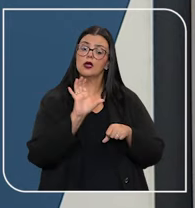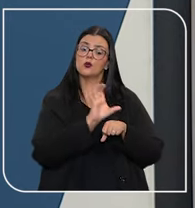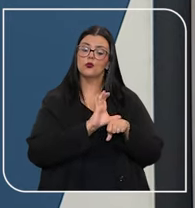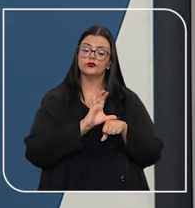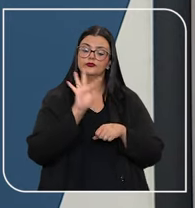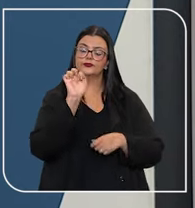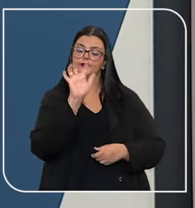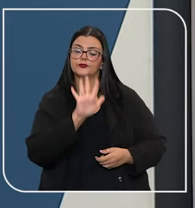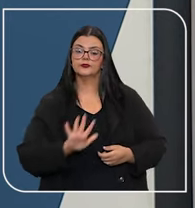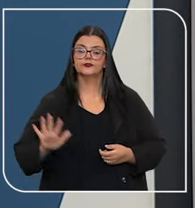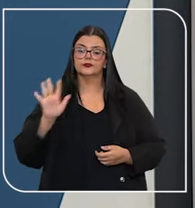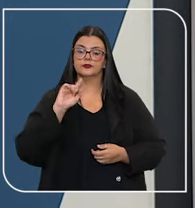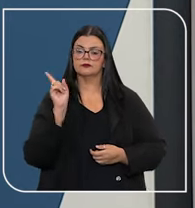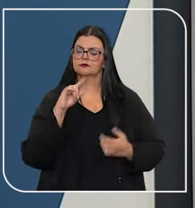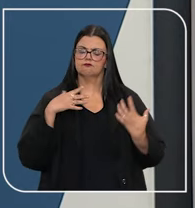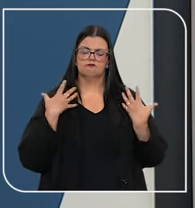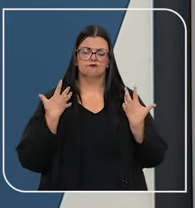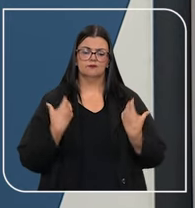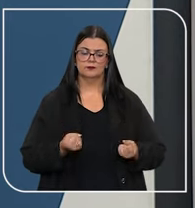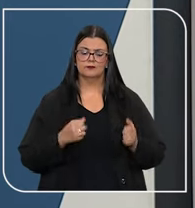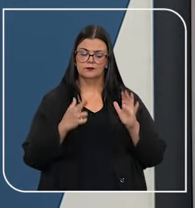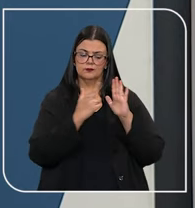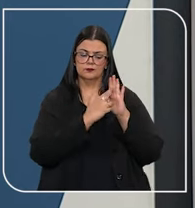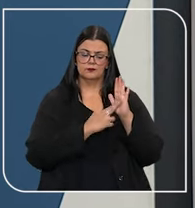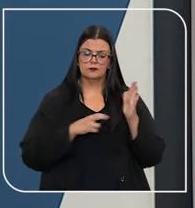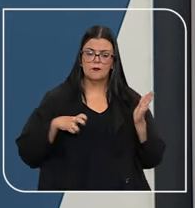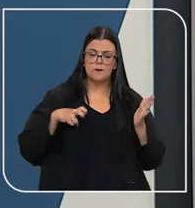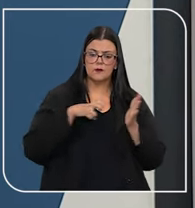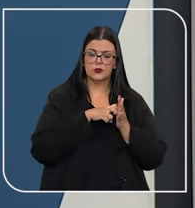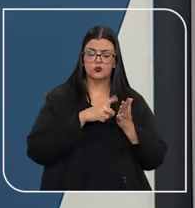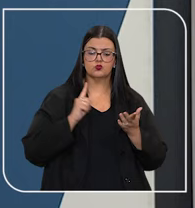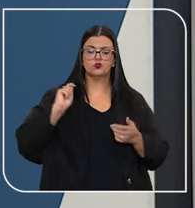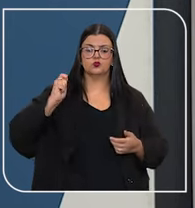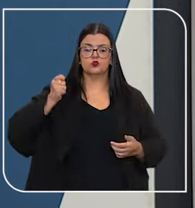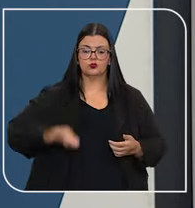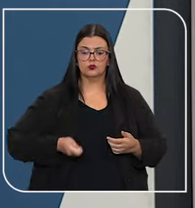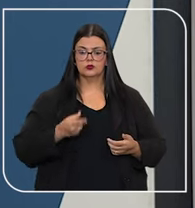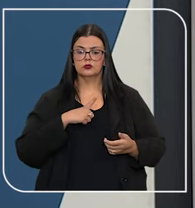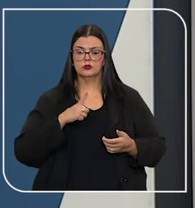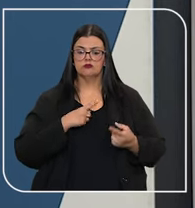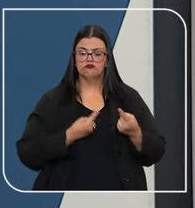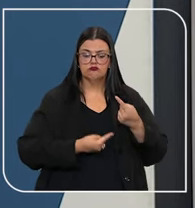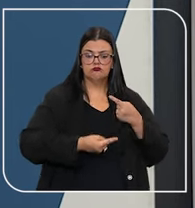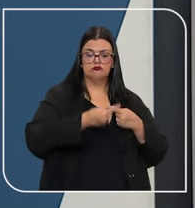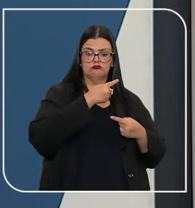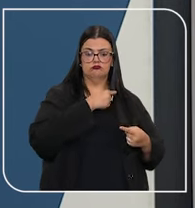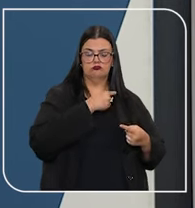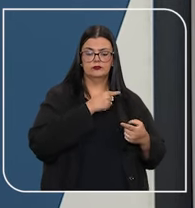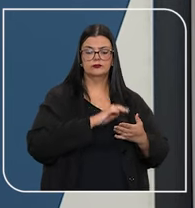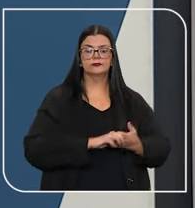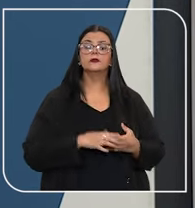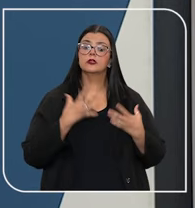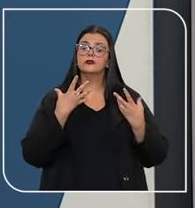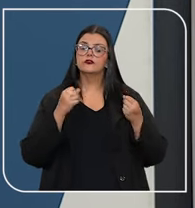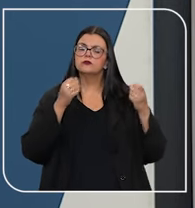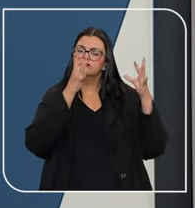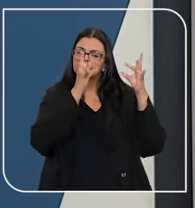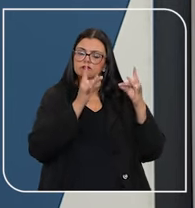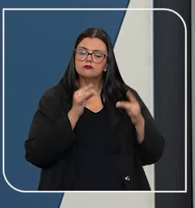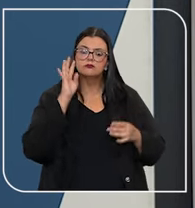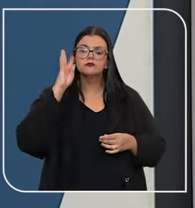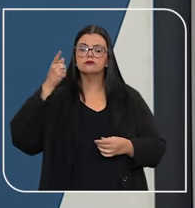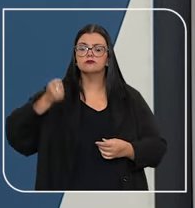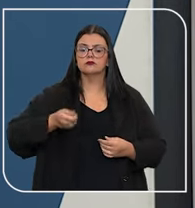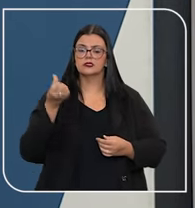a Constituição Federal não permite que uma Norma penal mais Severa tenha efeito retroativo Vamos aos